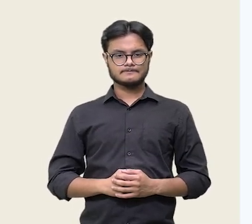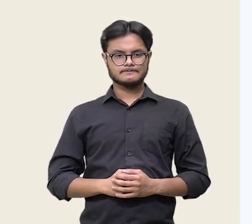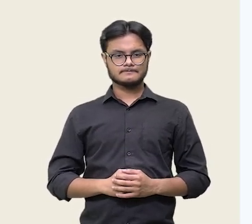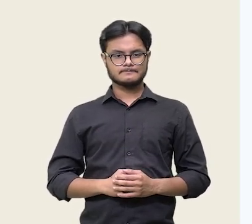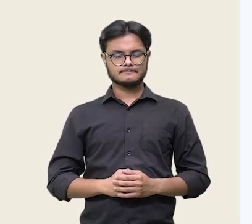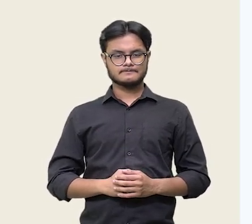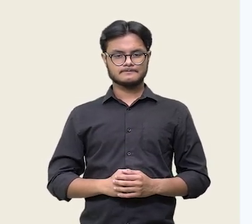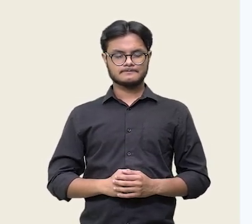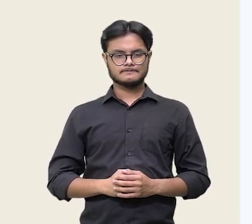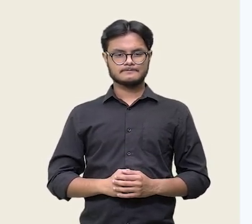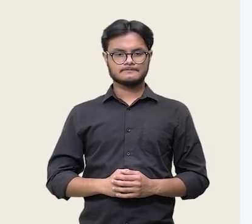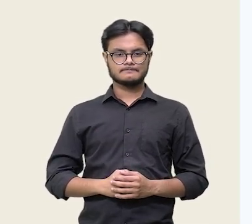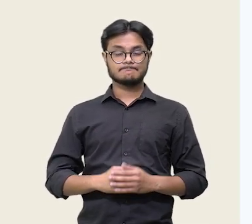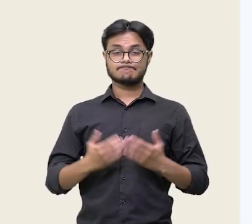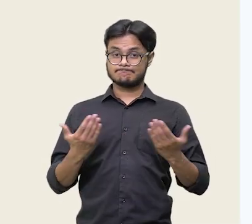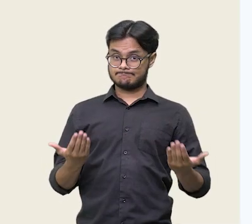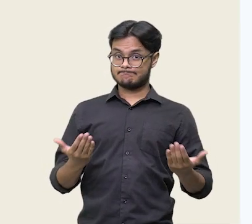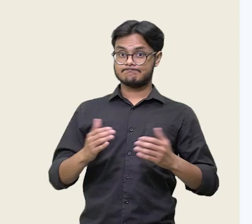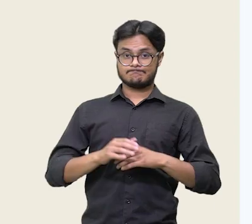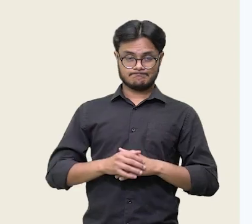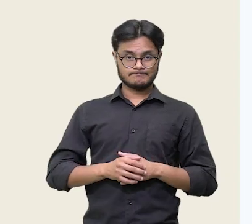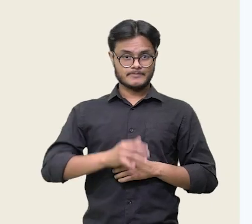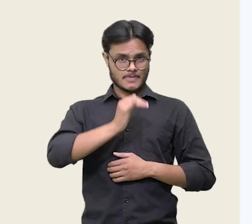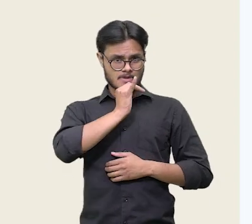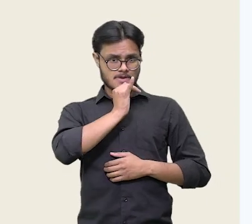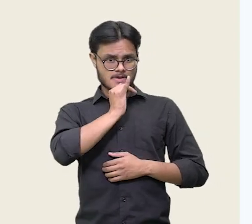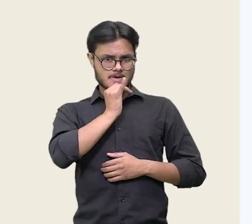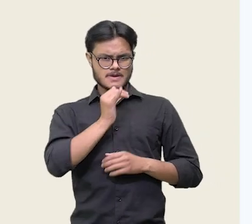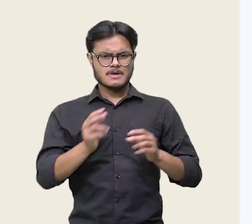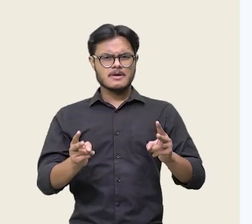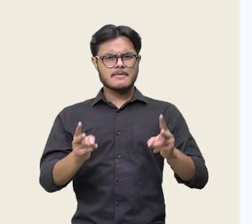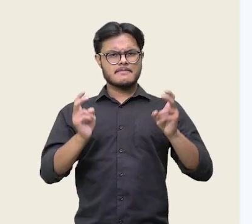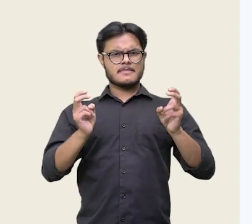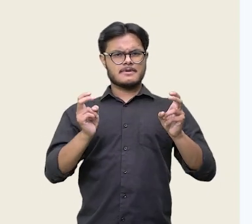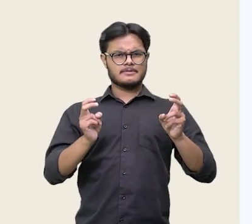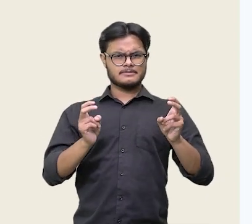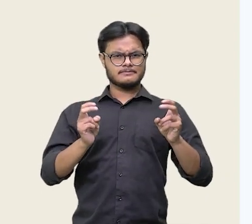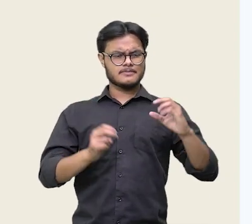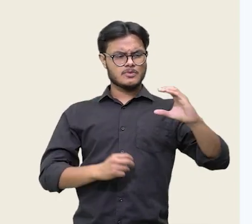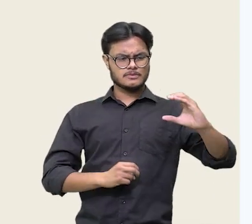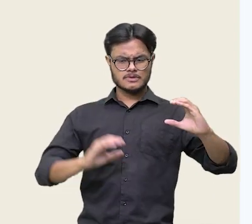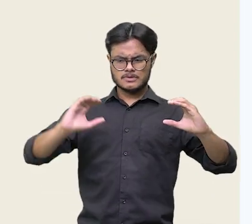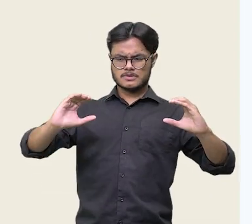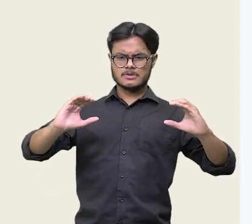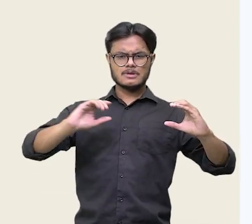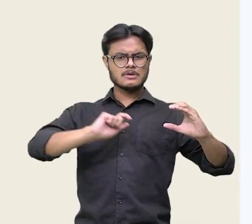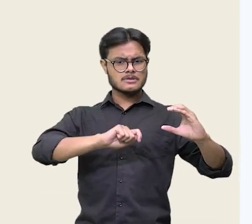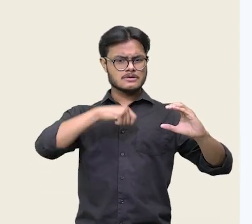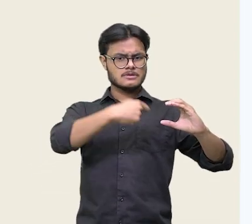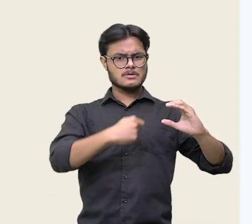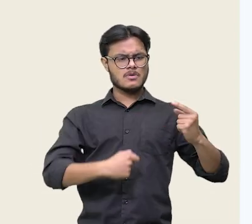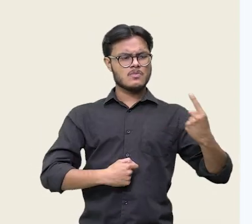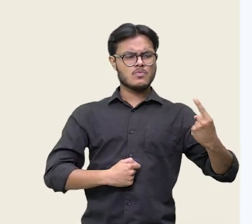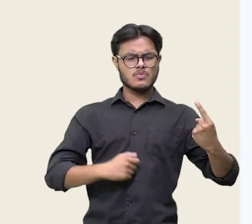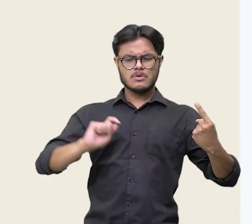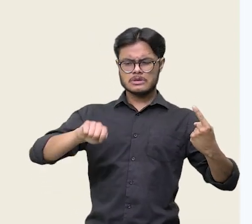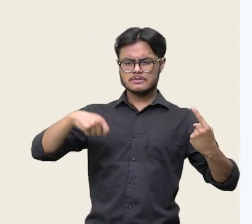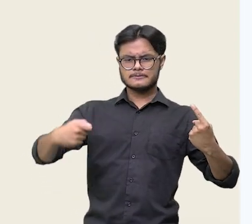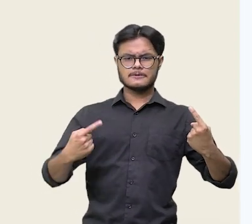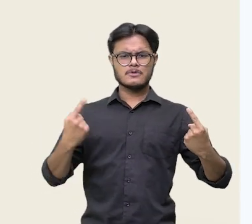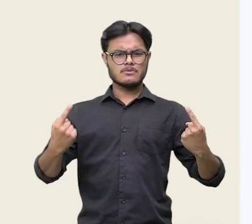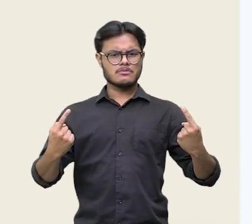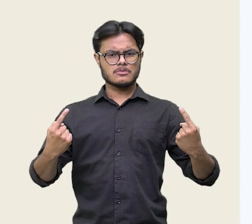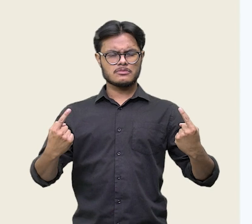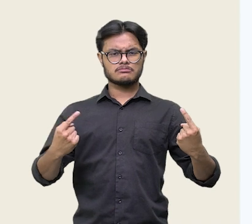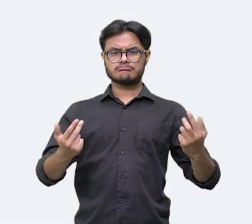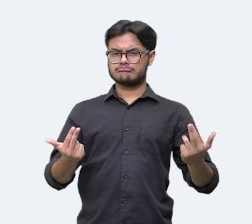12 milicoulomb. E aí, se nós substituirmos todos esses capacitores por um, que nós chamamos de capacitância equivalente, ele vai acumular a